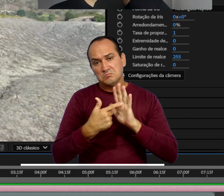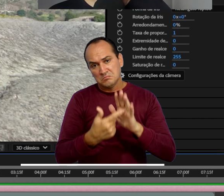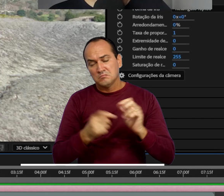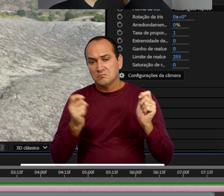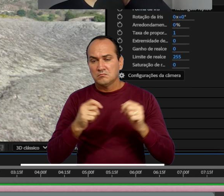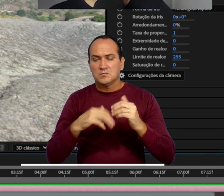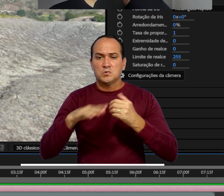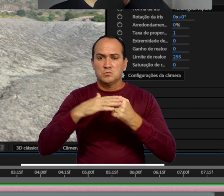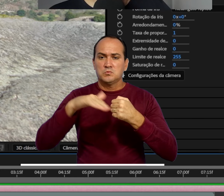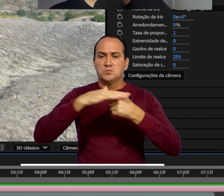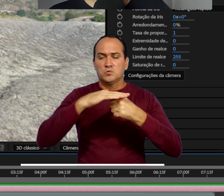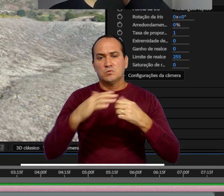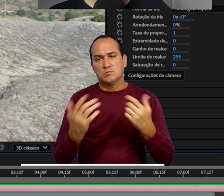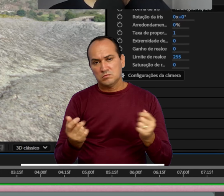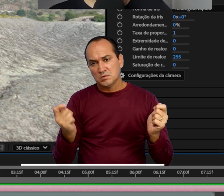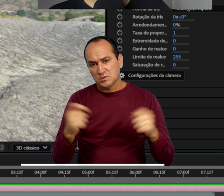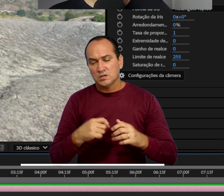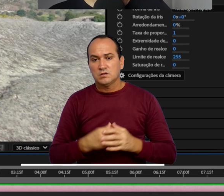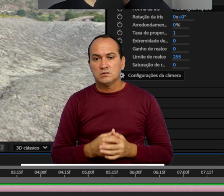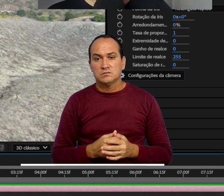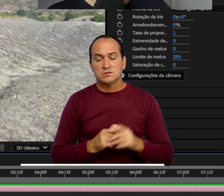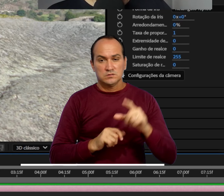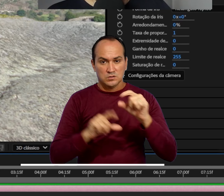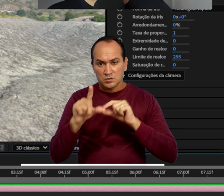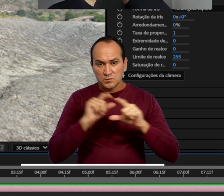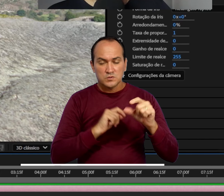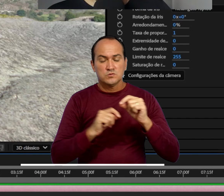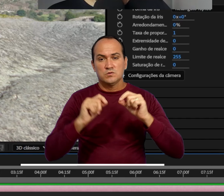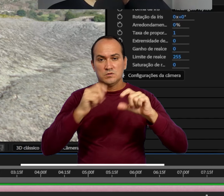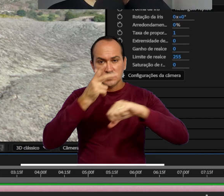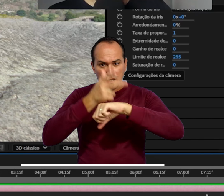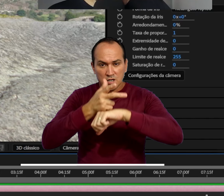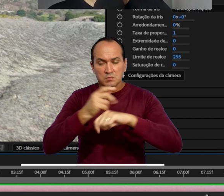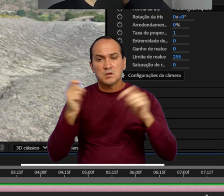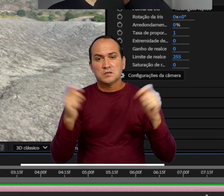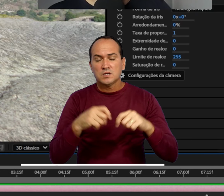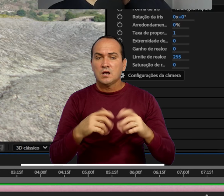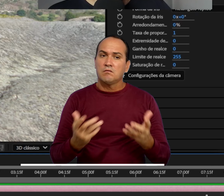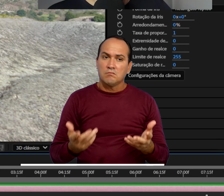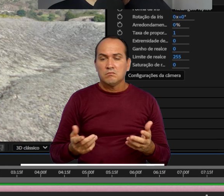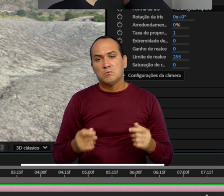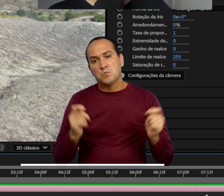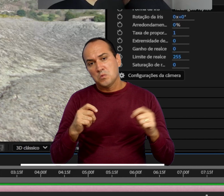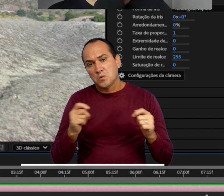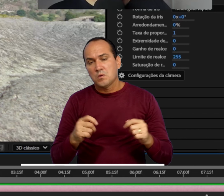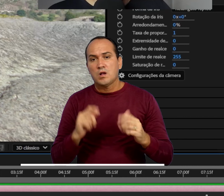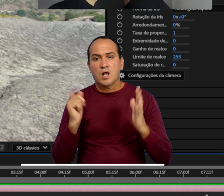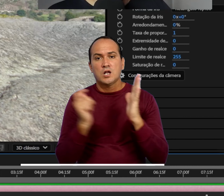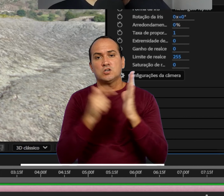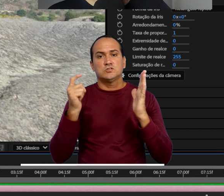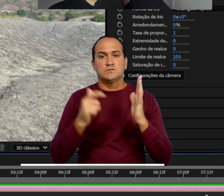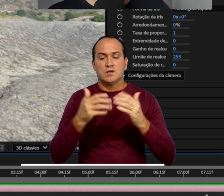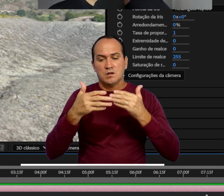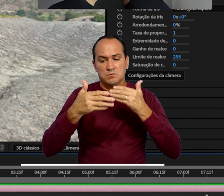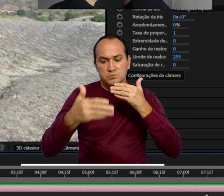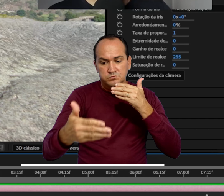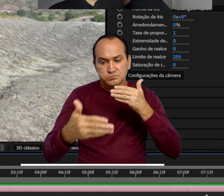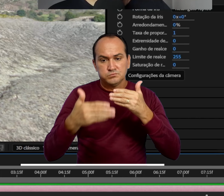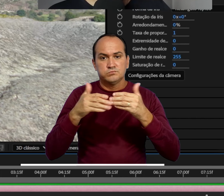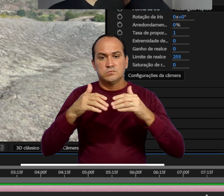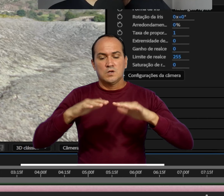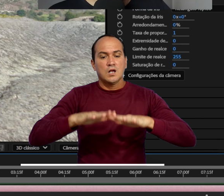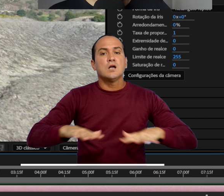vocês, tá? Deixa eu guardar aqui as outras camadas para mostrar. Ó. Aqui nas opções da câmera, eu até tenho a possibilidade de ativar